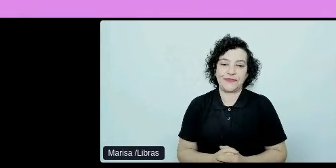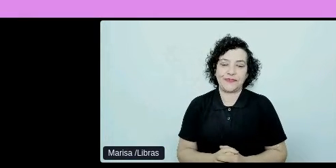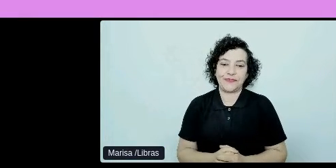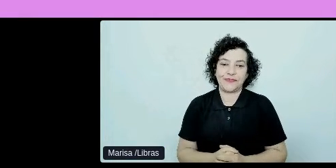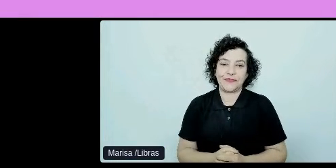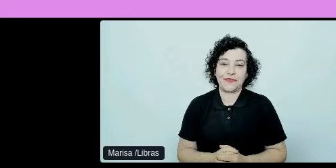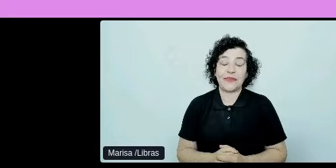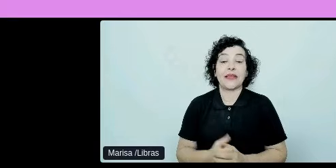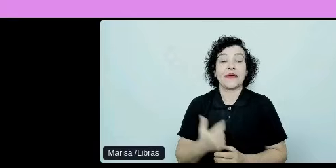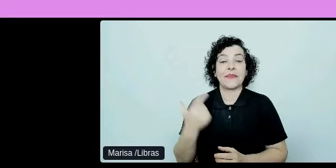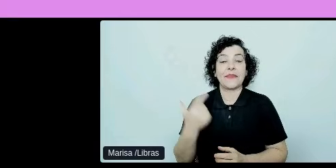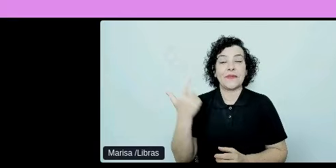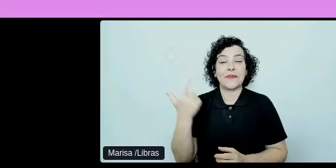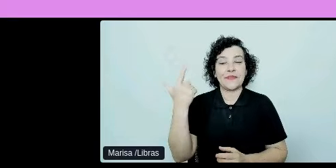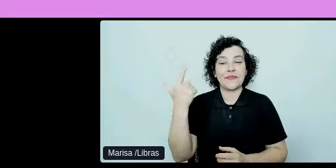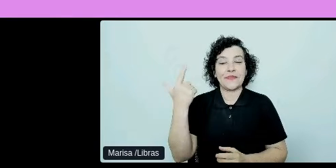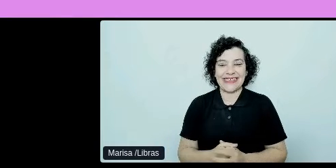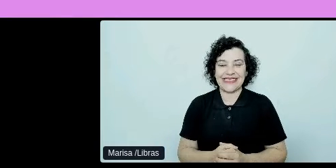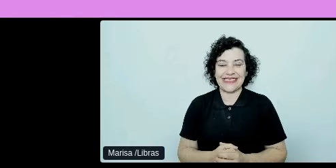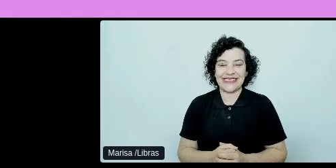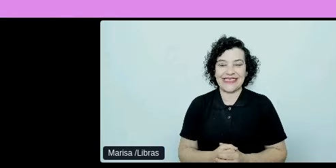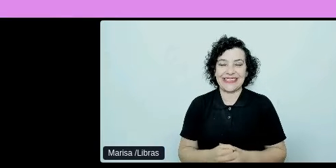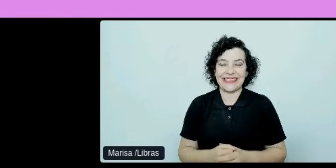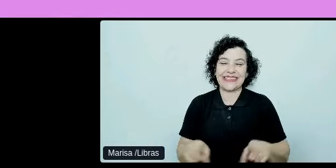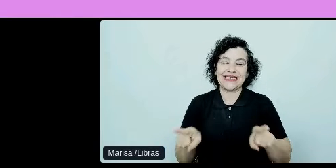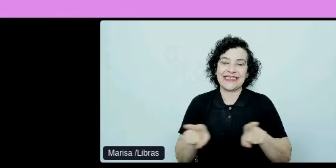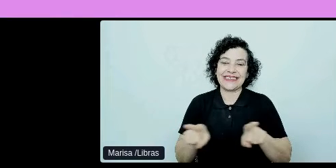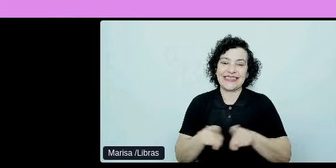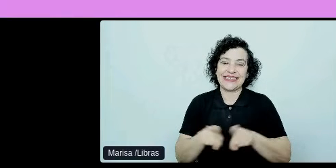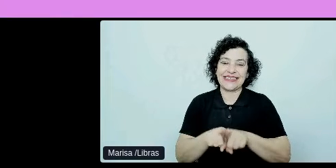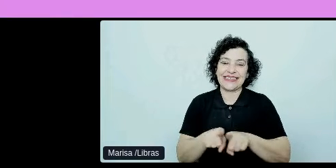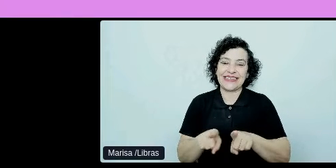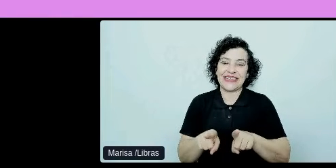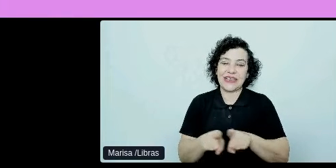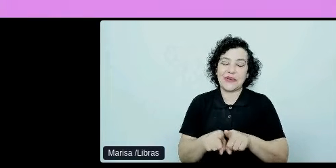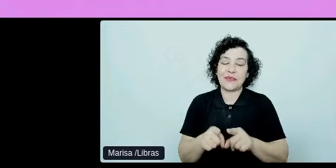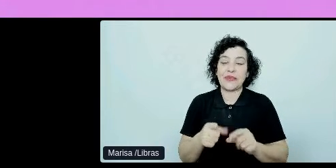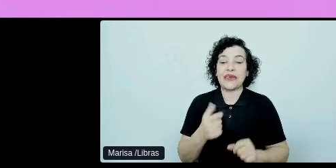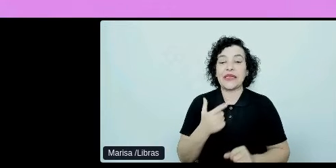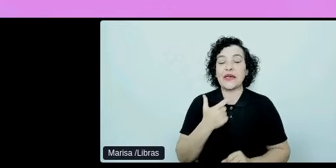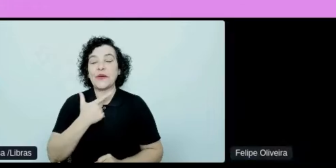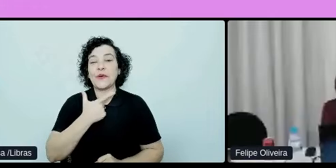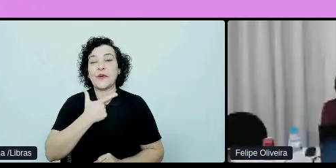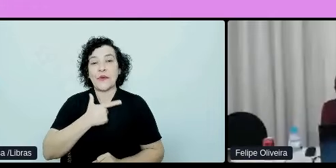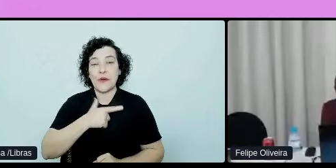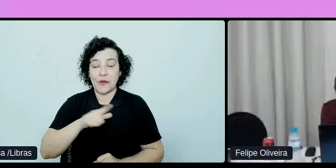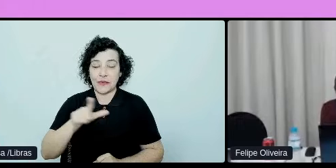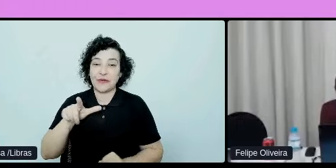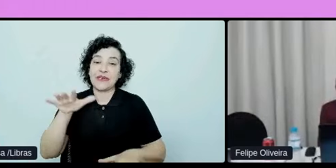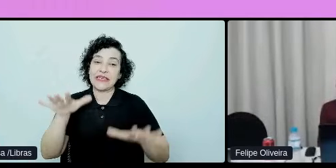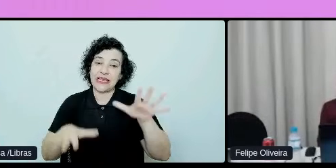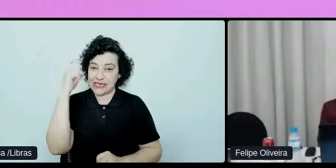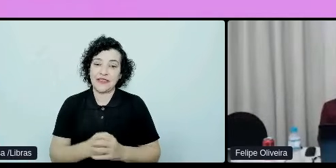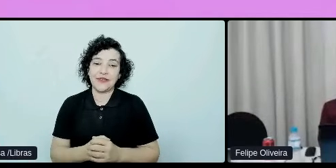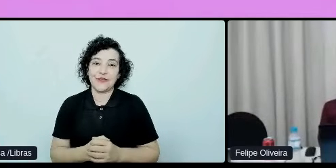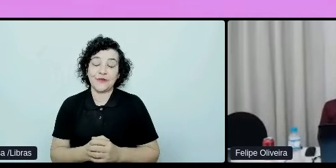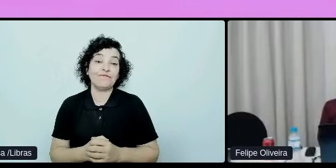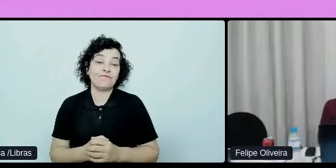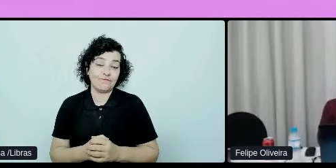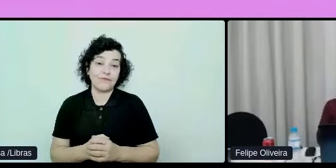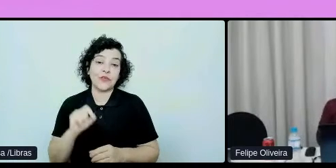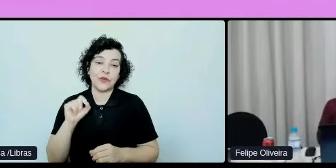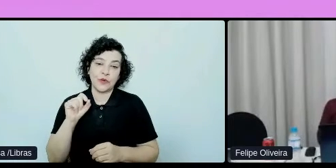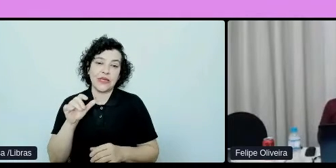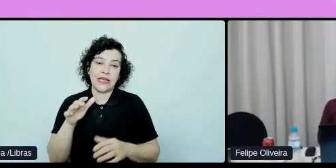Junto com isso, já entra um outro ponto que é meio complicado, que é mais comum para quem está no nível